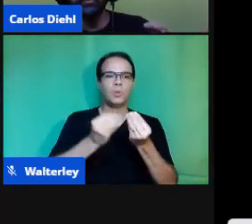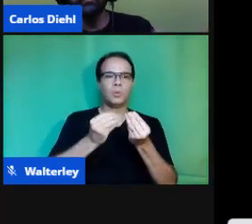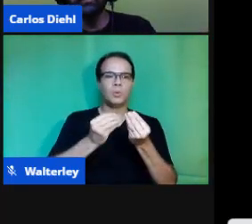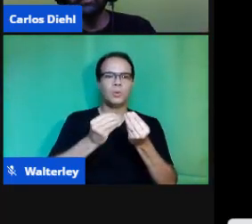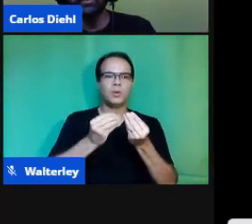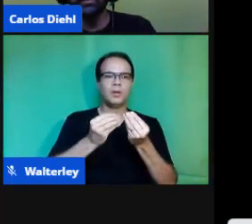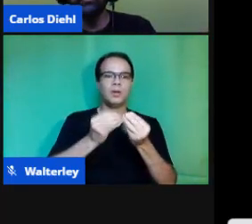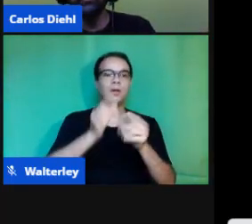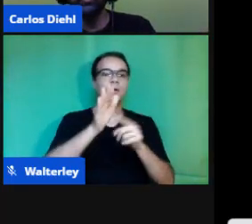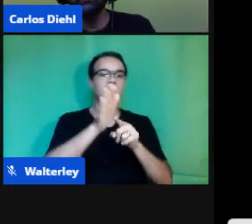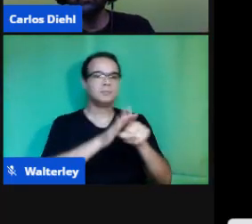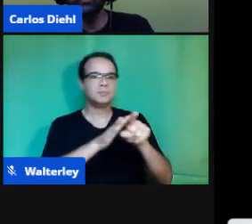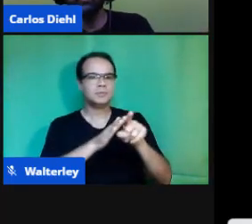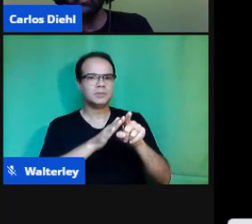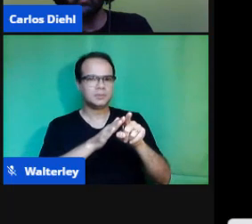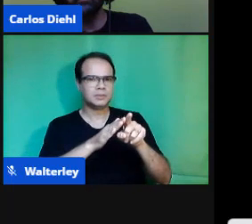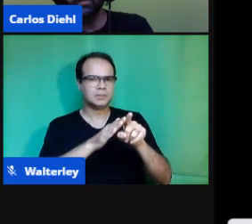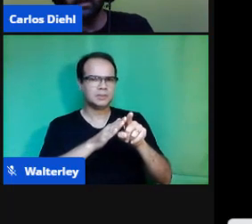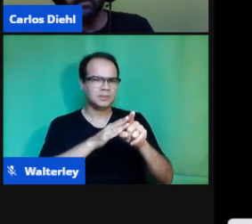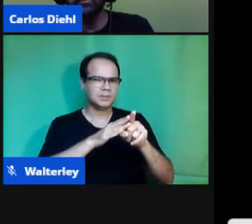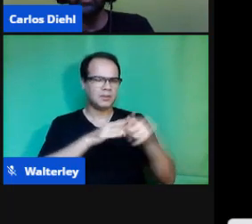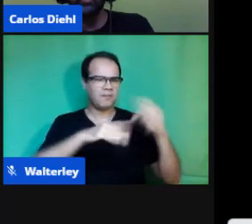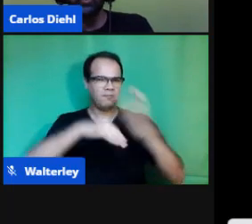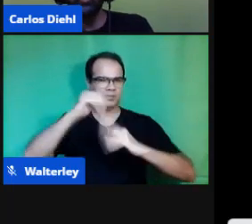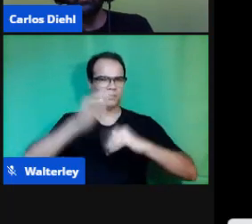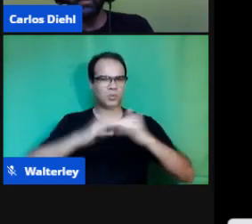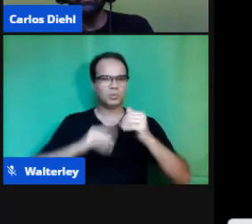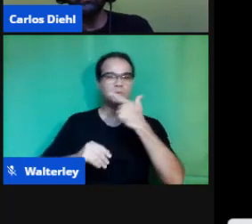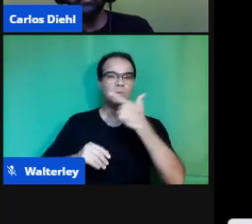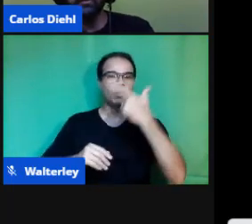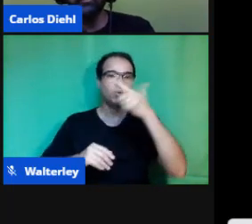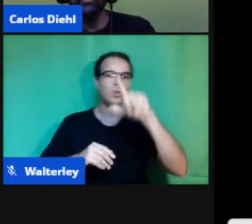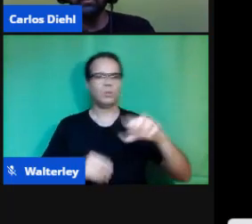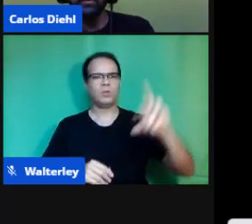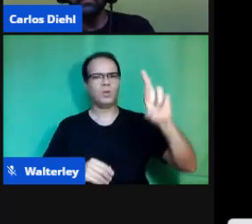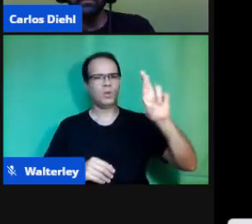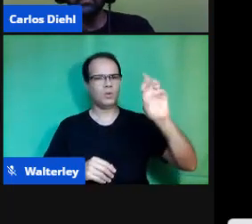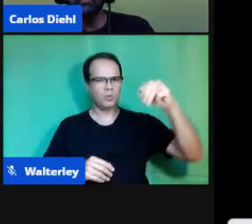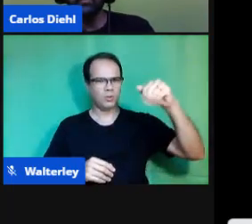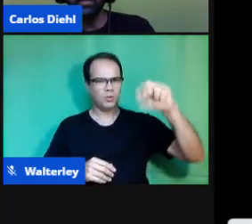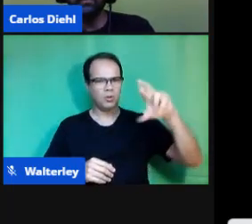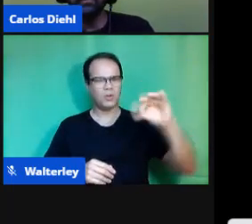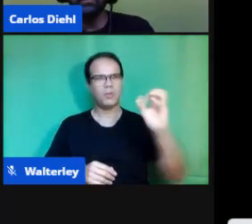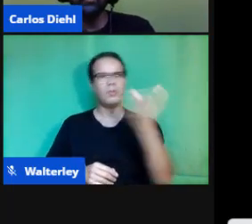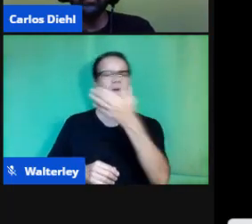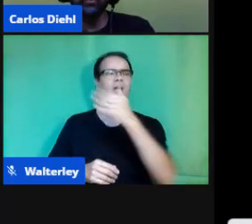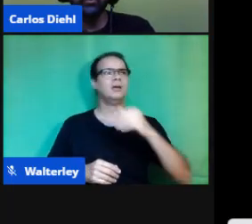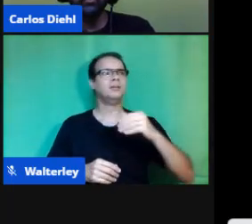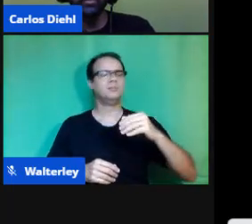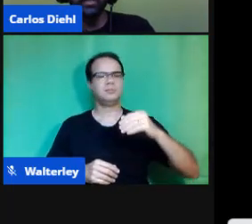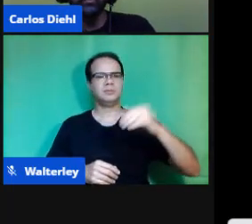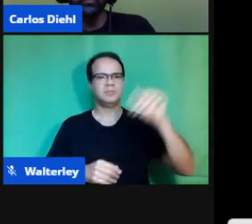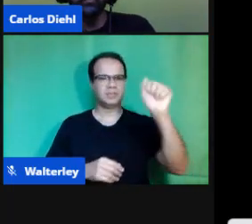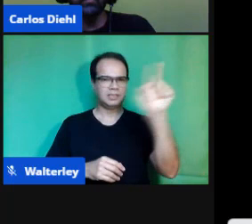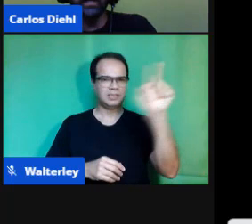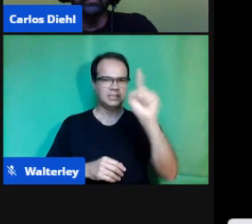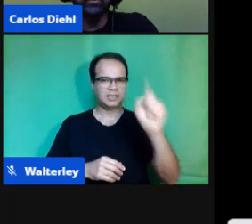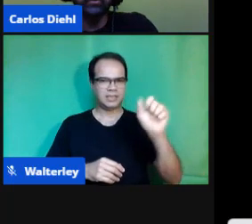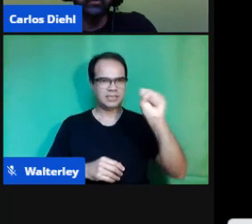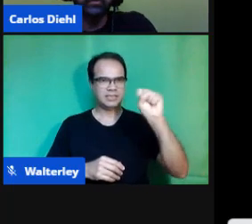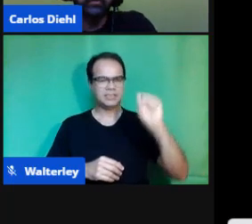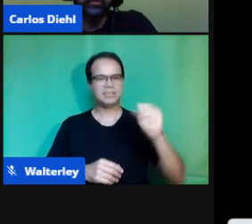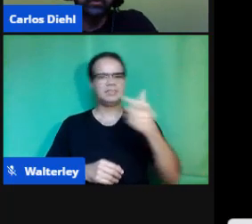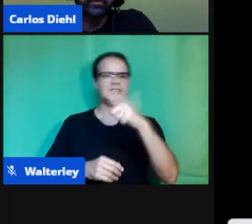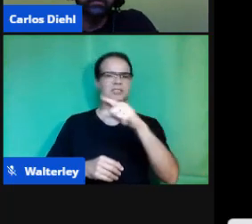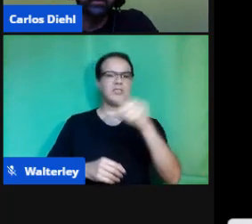com depoimentos de grandes nomes do futebol, como Leandro, Romário, Zico, Assis, Júnior, e